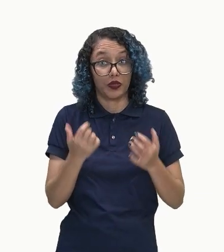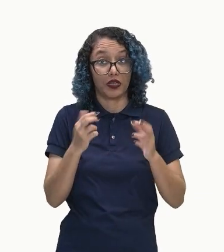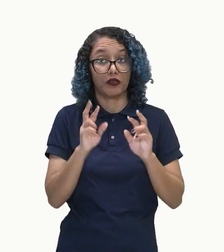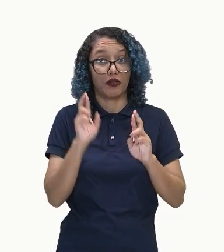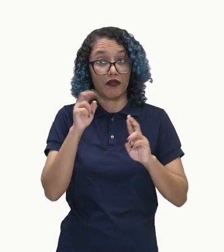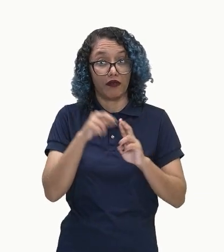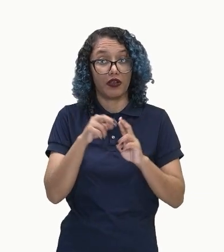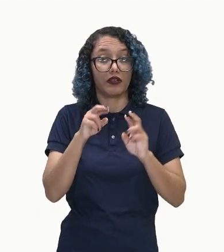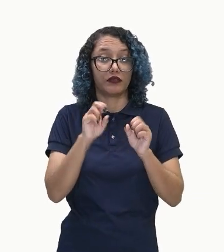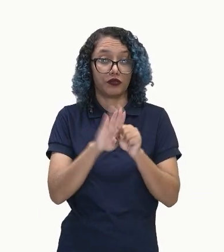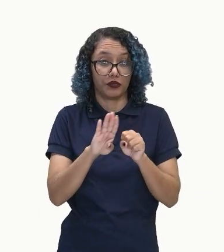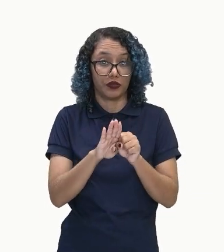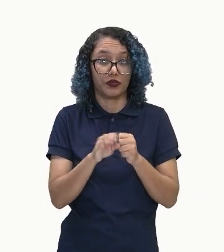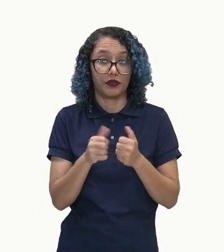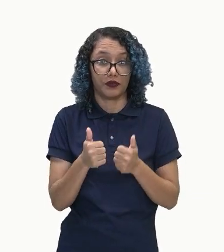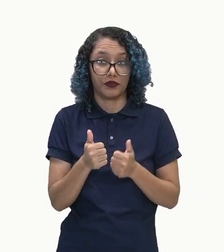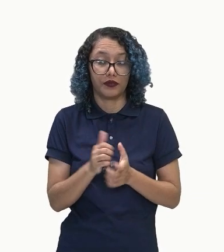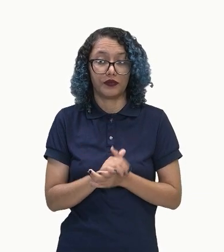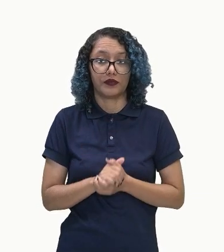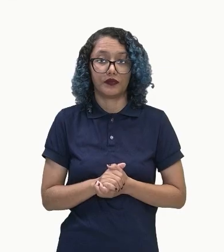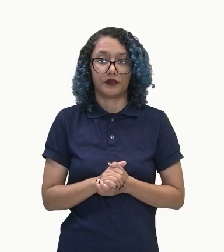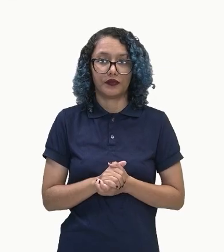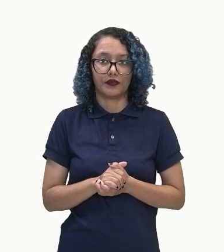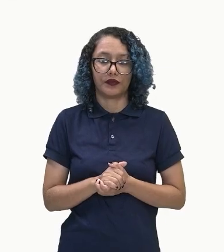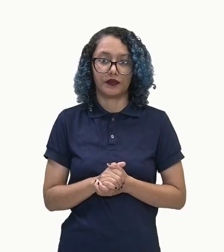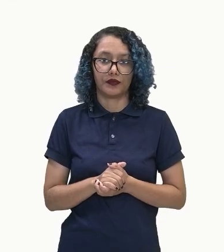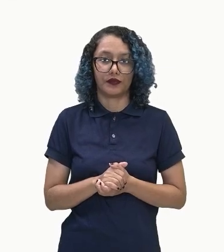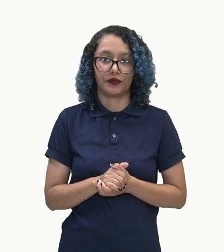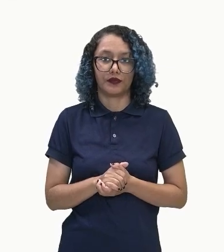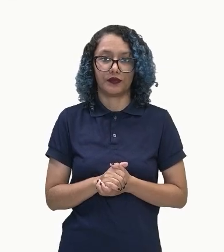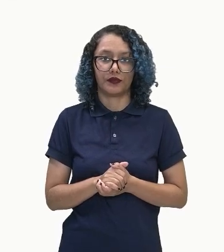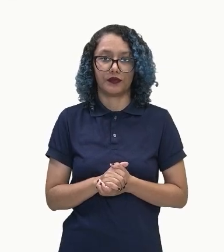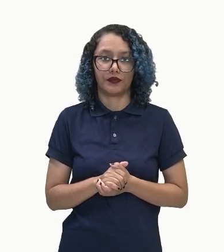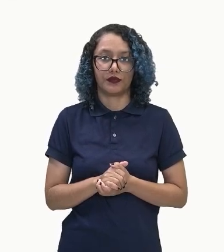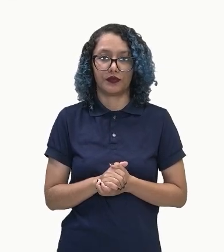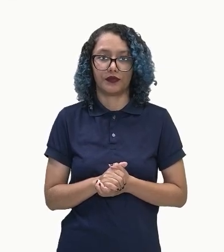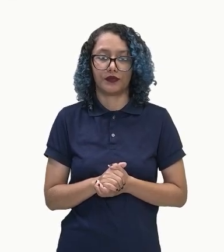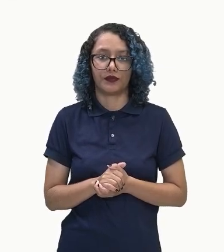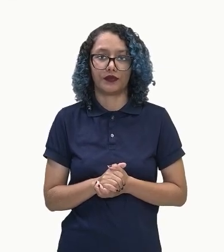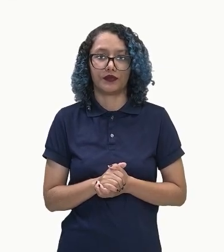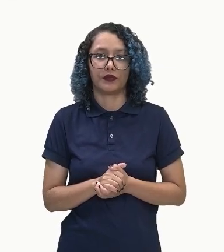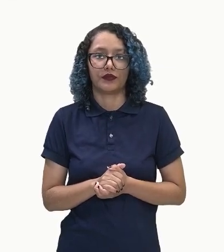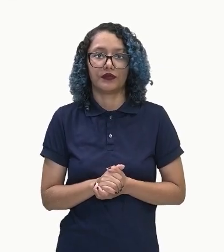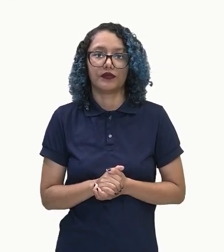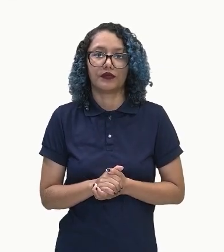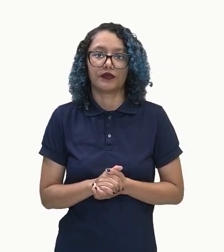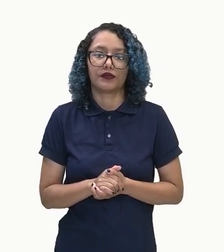tá? Noun. Can be singular.